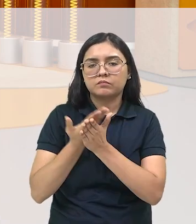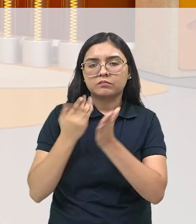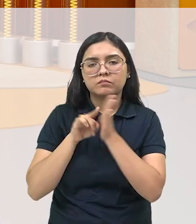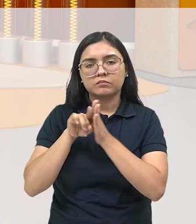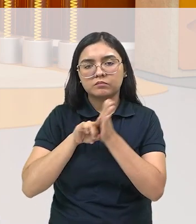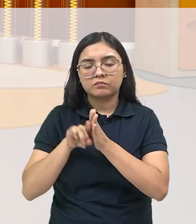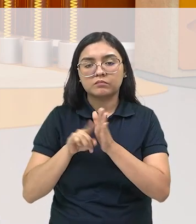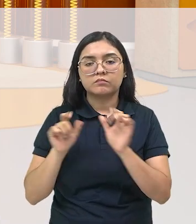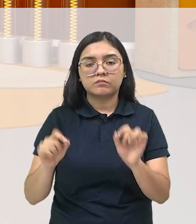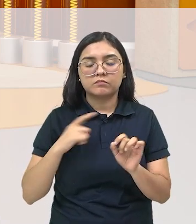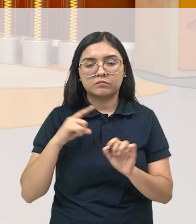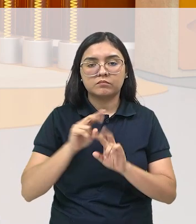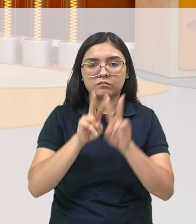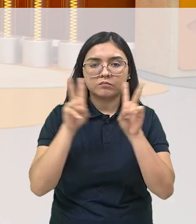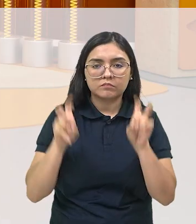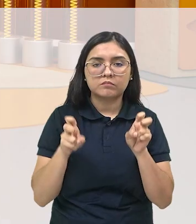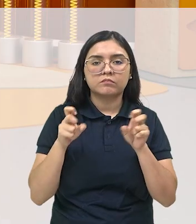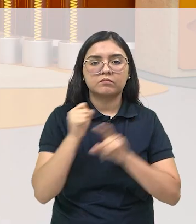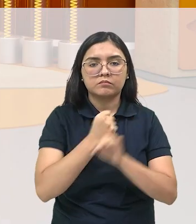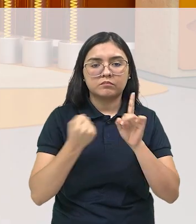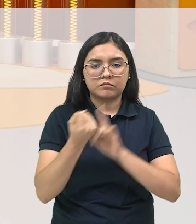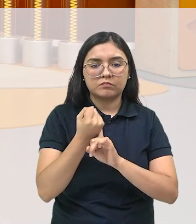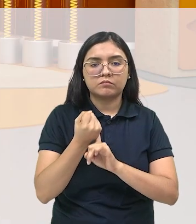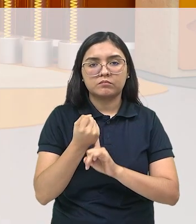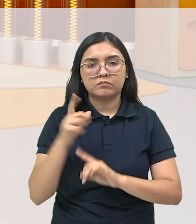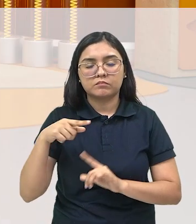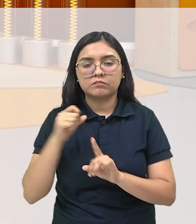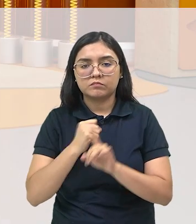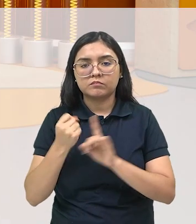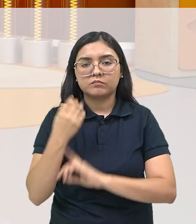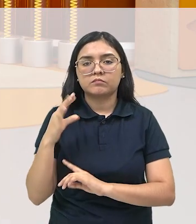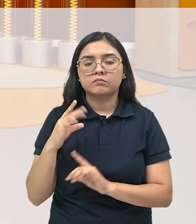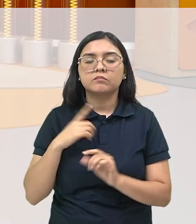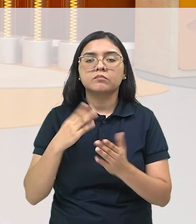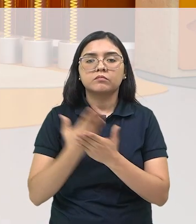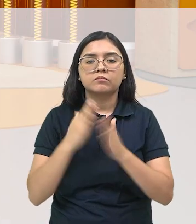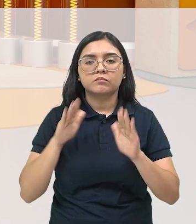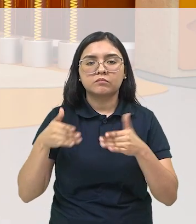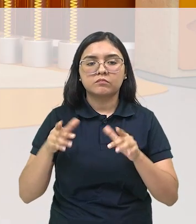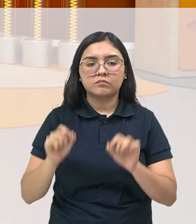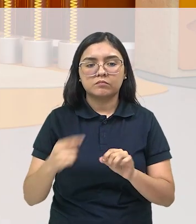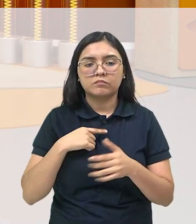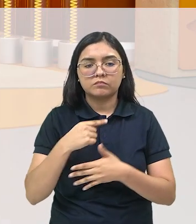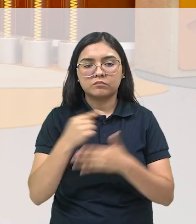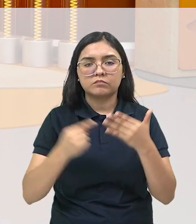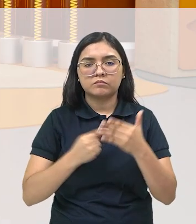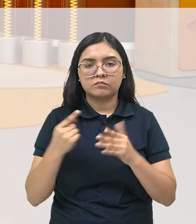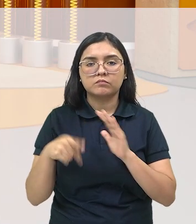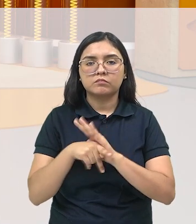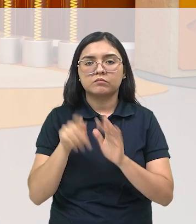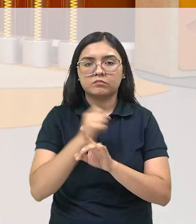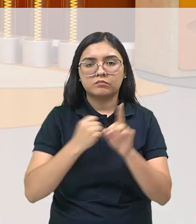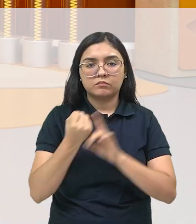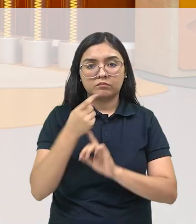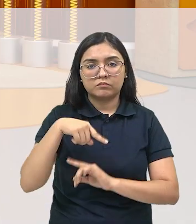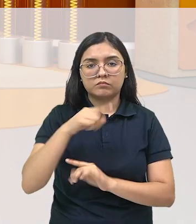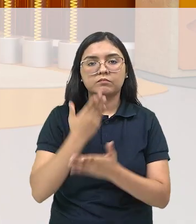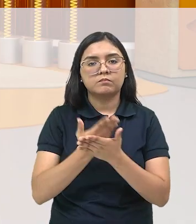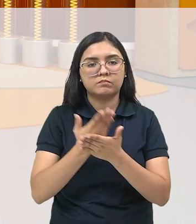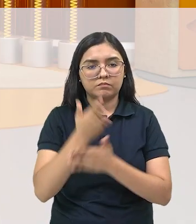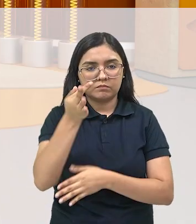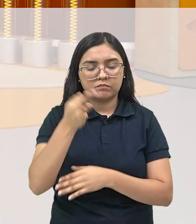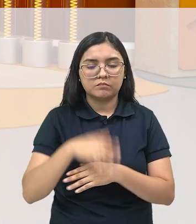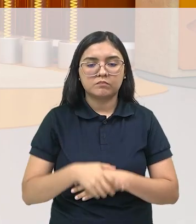esses temas da sociedade. A sociologia é uma ciência que estuda fatores como esse, né? E vocês vão